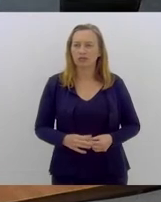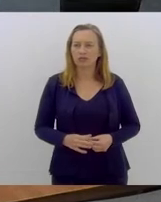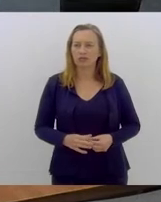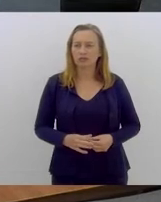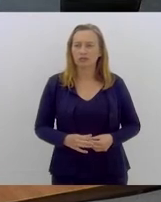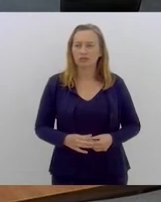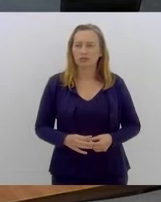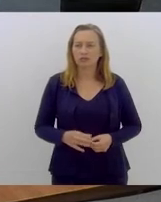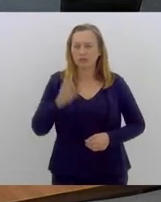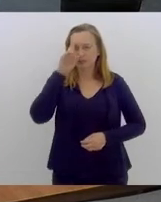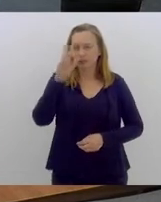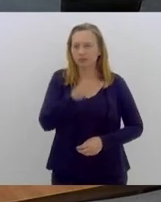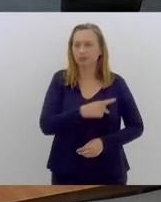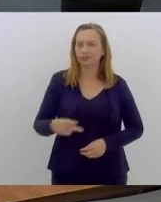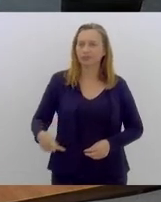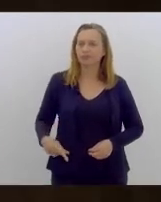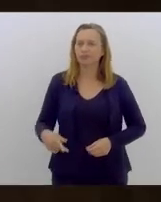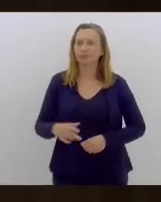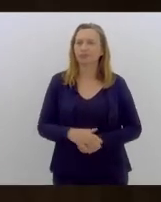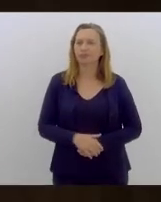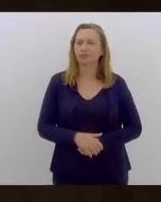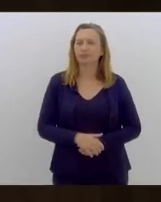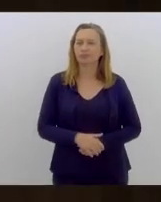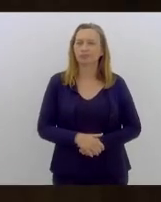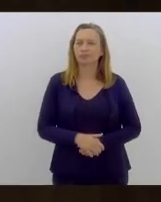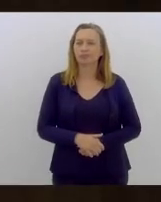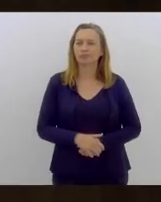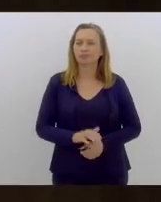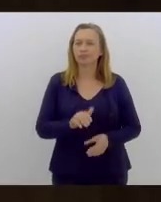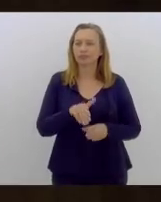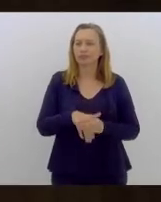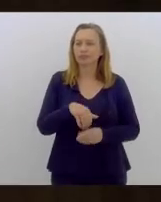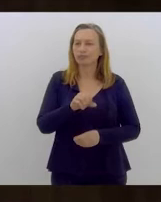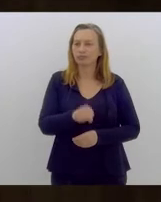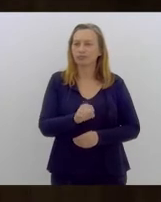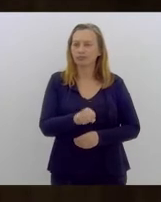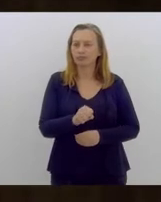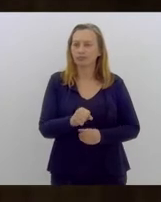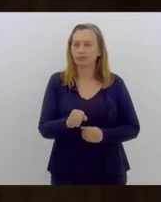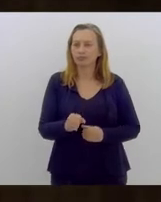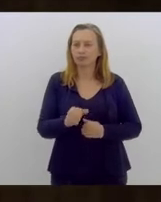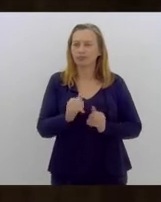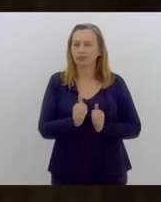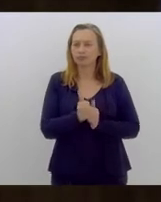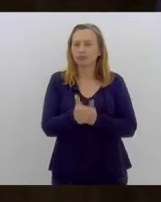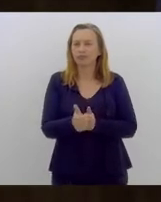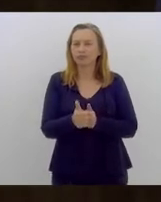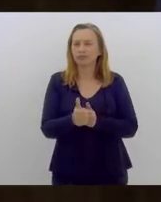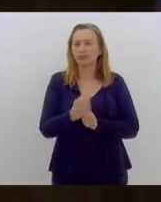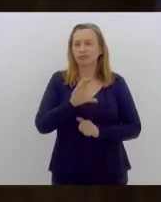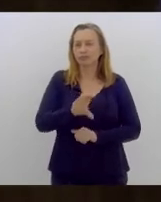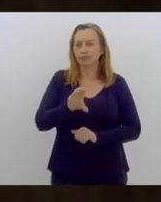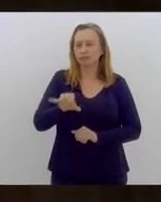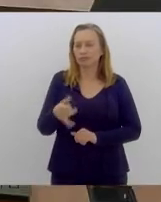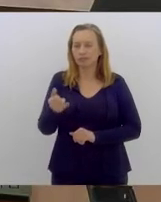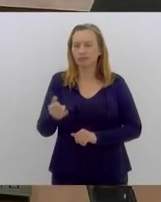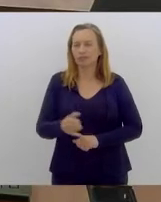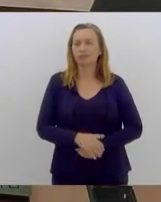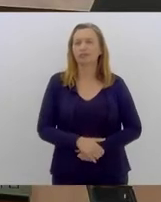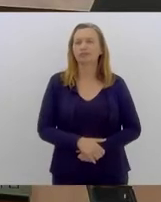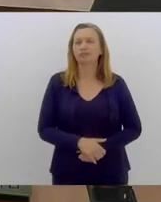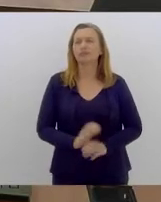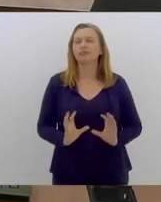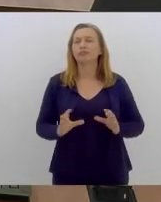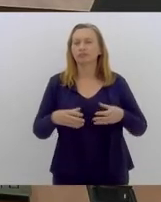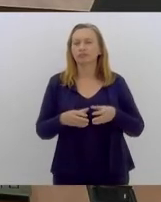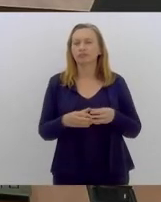Obrigado. Senhor presidente, no mérito, voto favorável com o parecer da Comissão de Constituição e Justiça. Pela Comissão